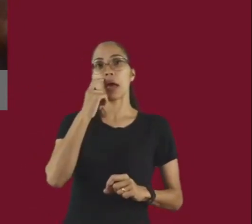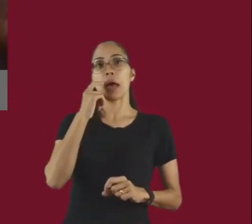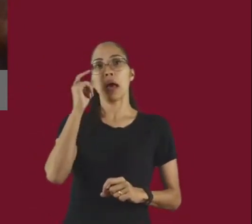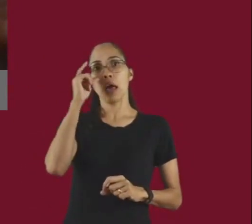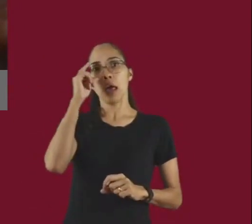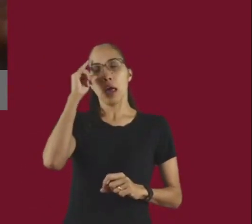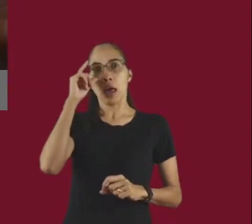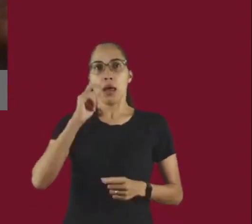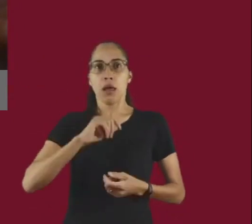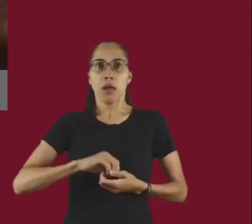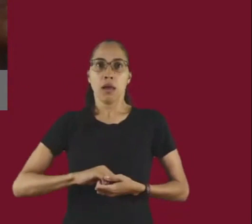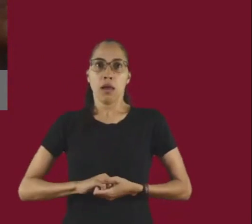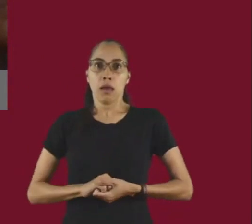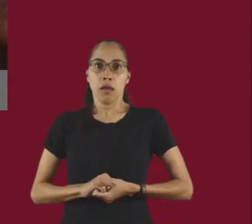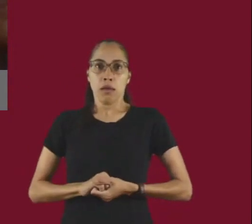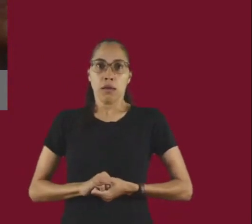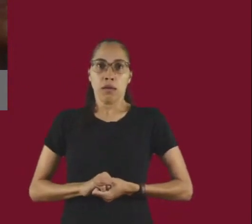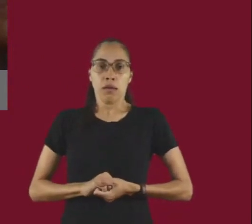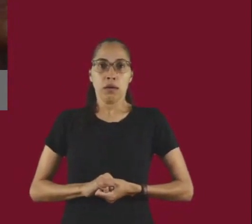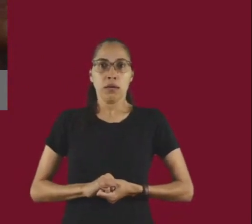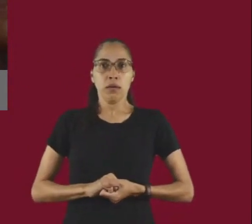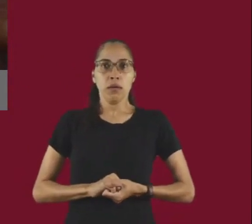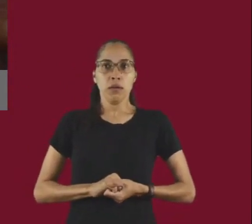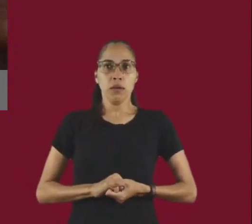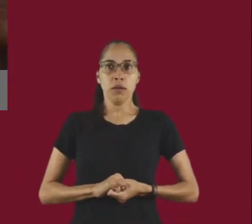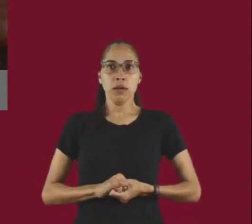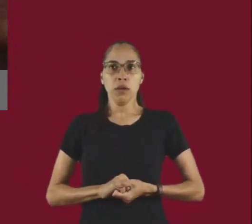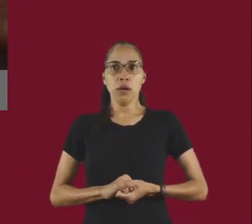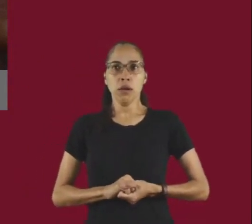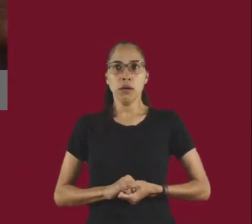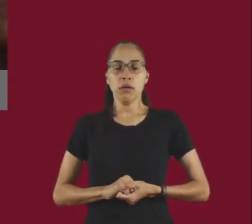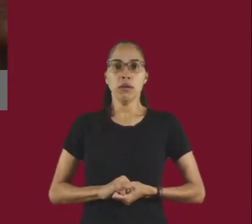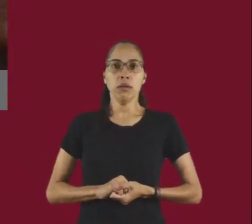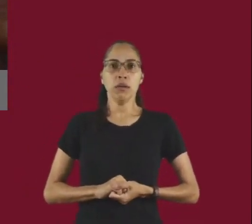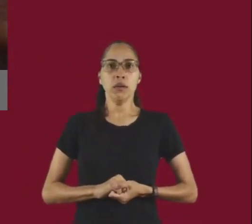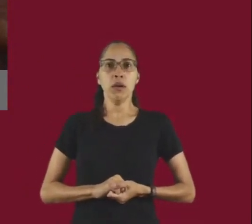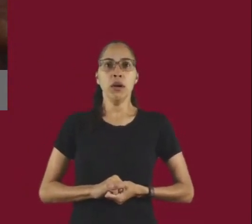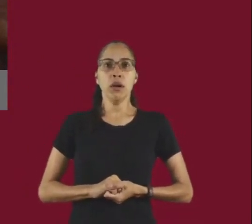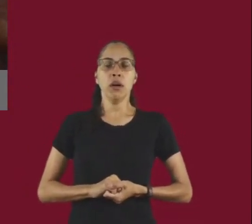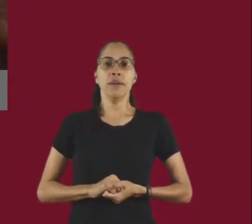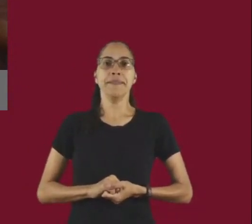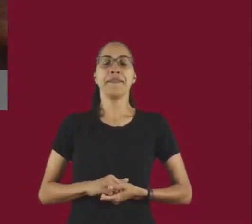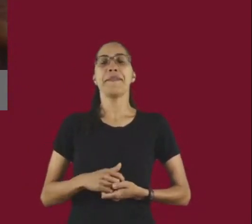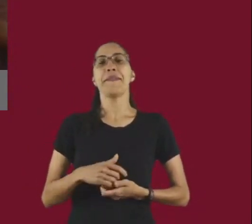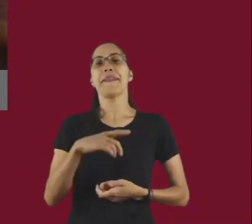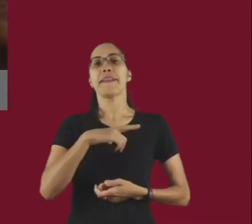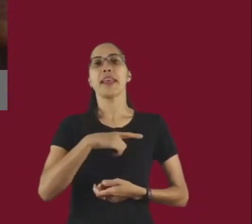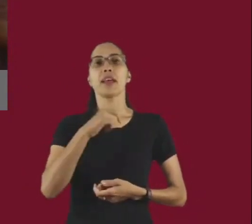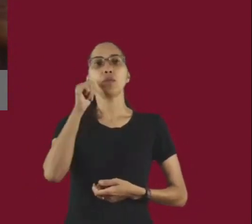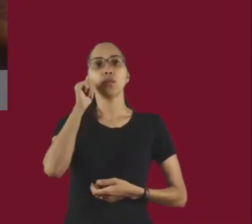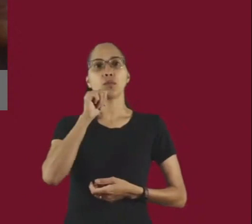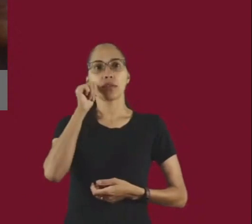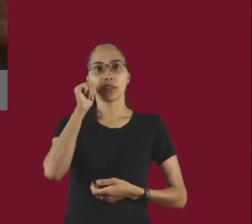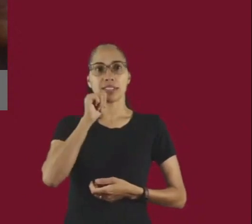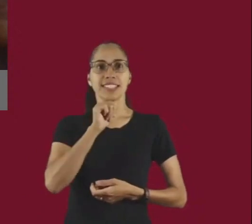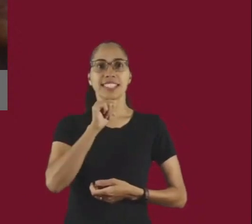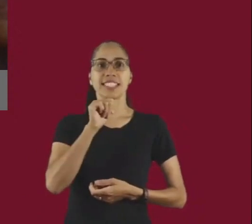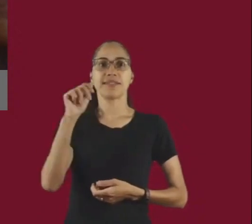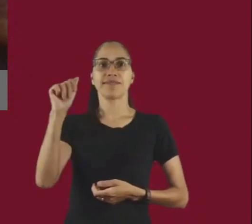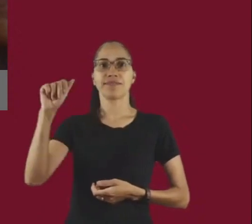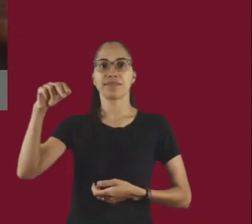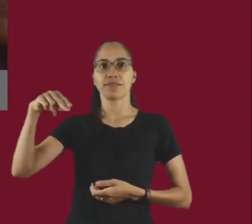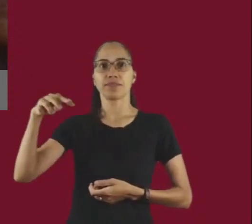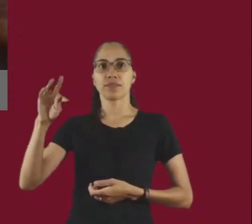uma antropóloga que escreveu, uma antropóloga indígena que escreveu um livro lindo pela editora Dantes que chama O Umbigo do